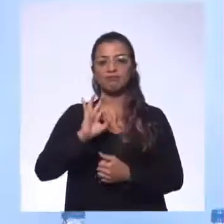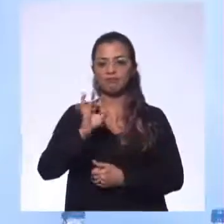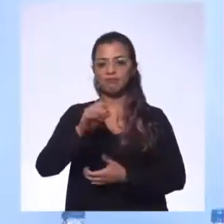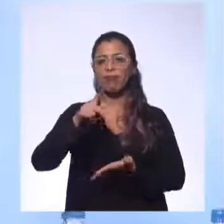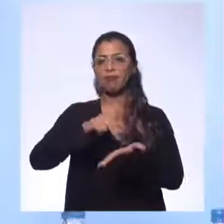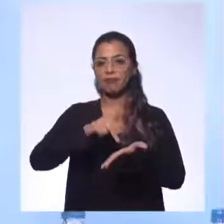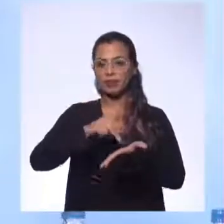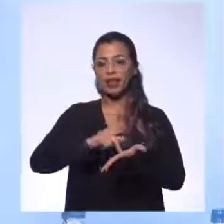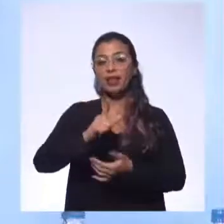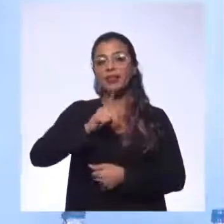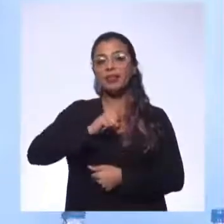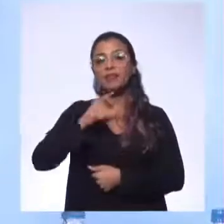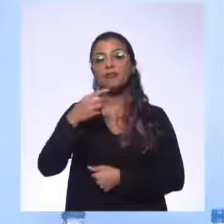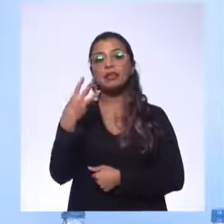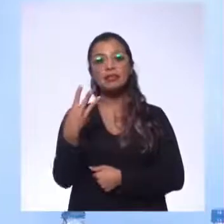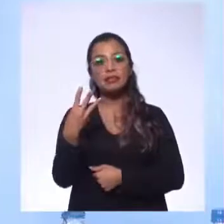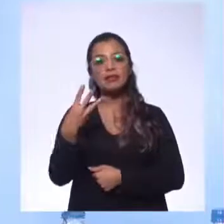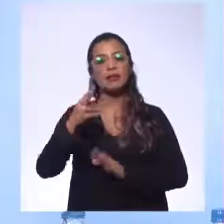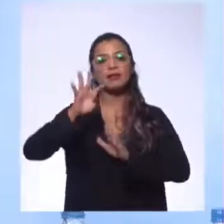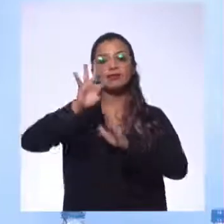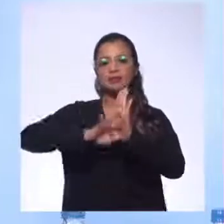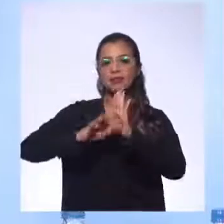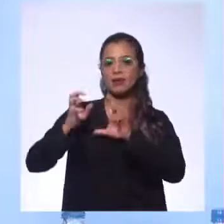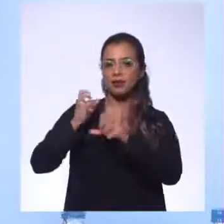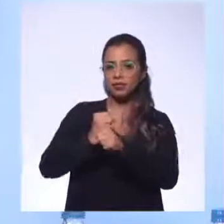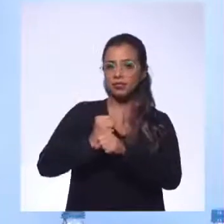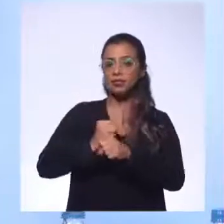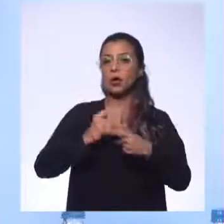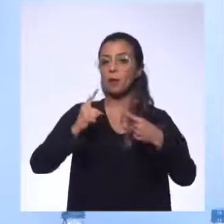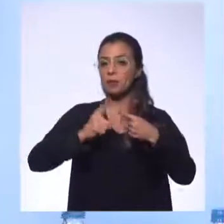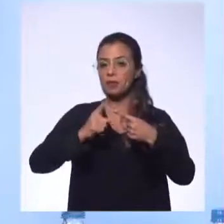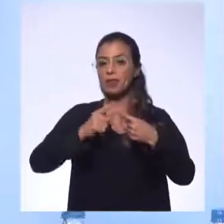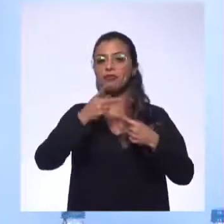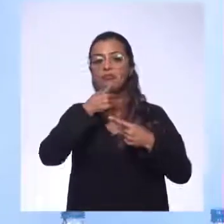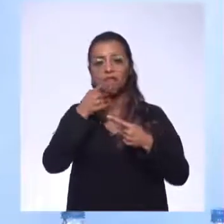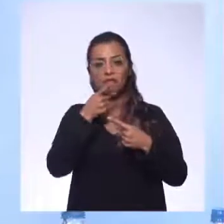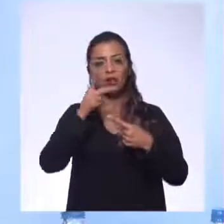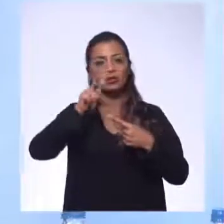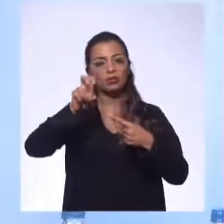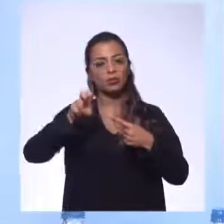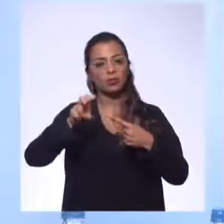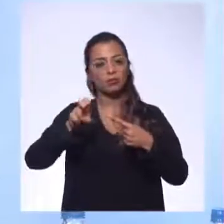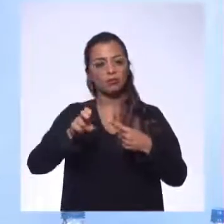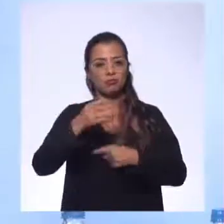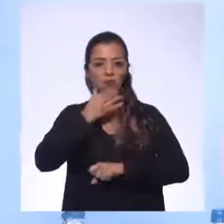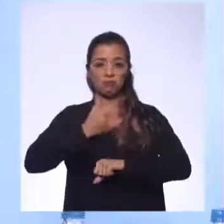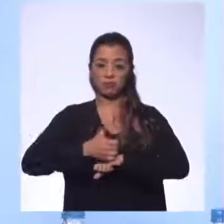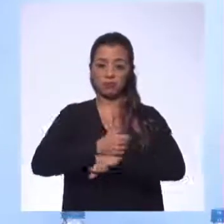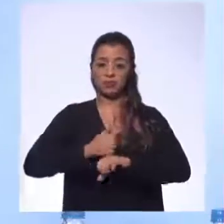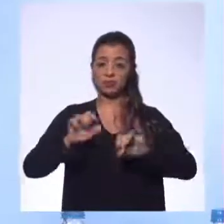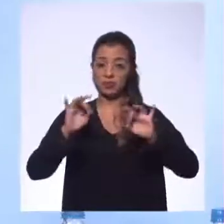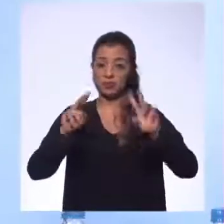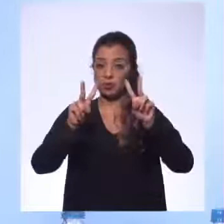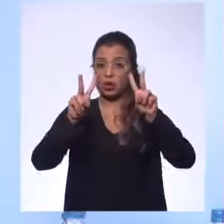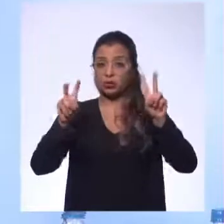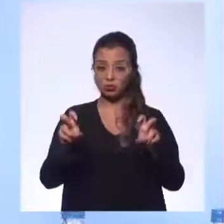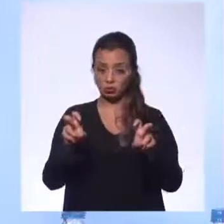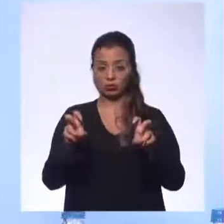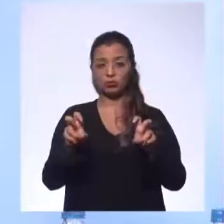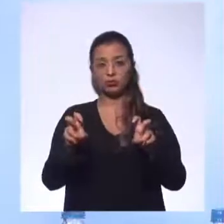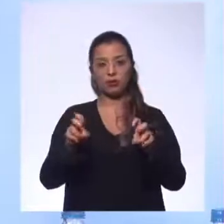nós tivemos aí 3 textos, né, professor Sim. Mauro? O primeiro traz a fala de um especialista no assunto aí, que